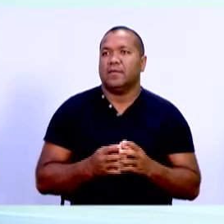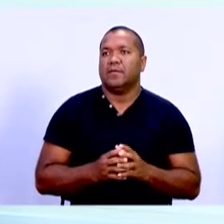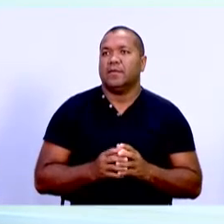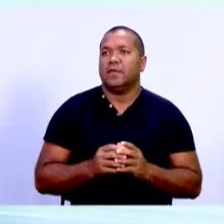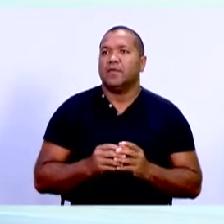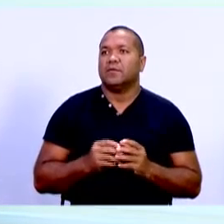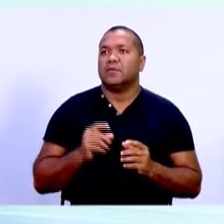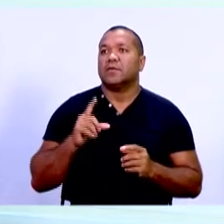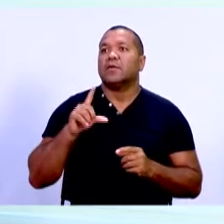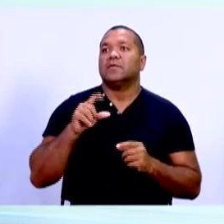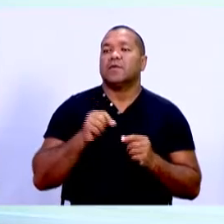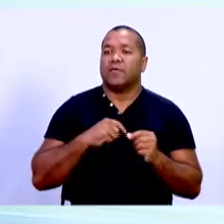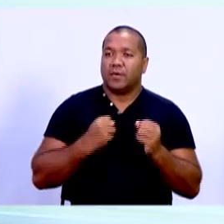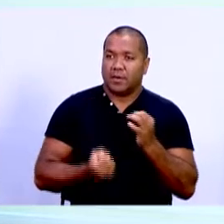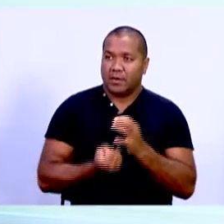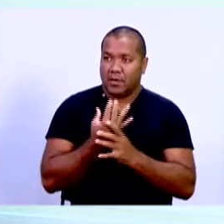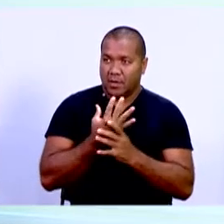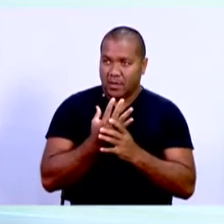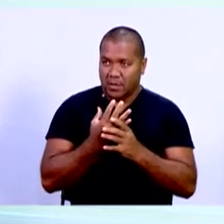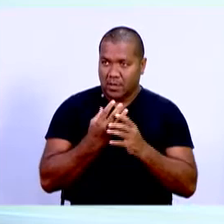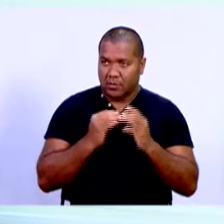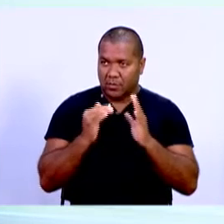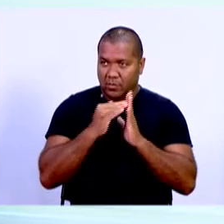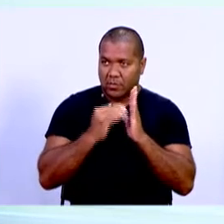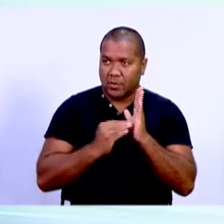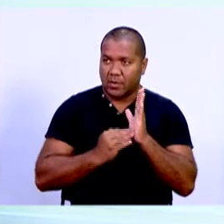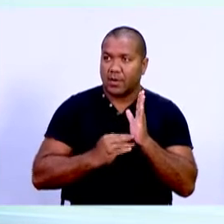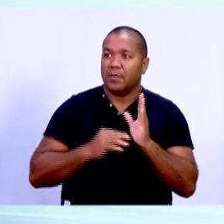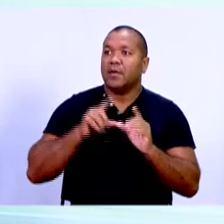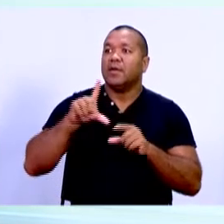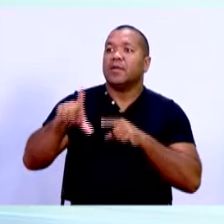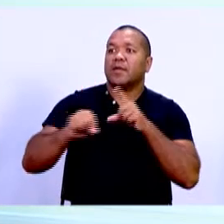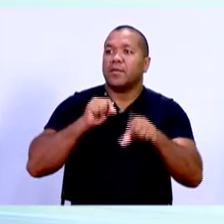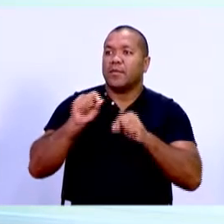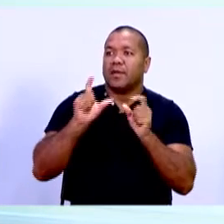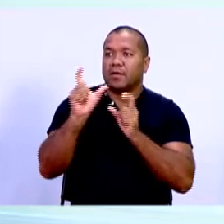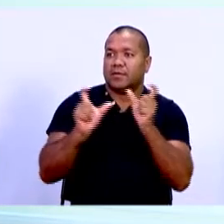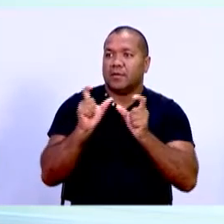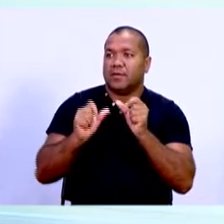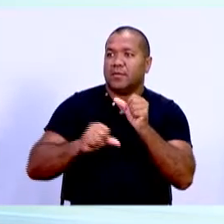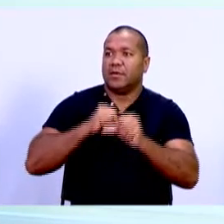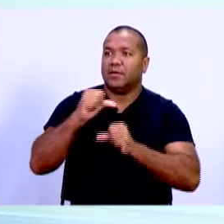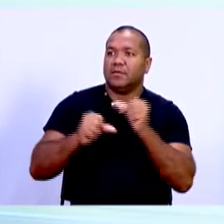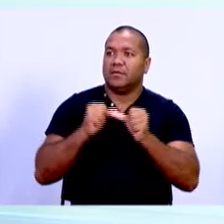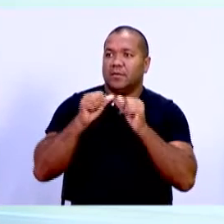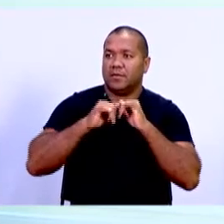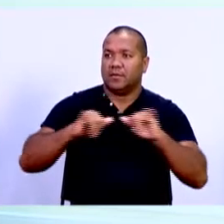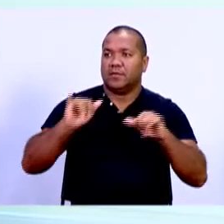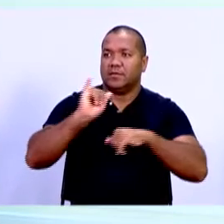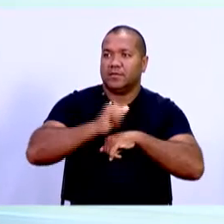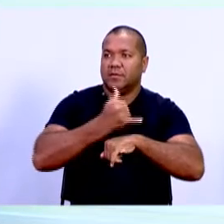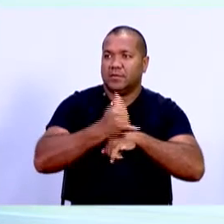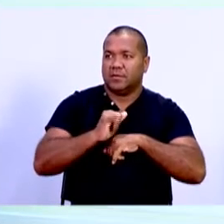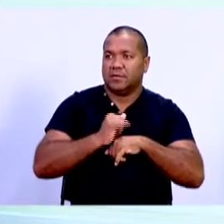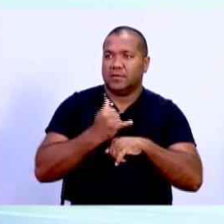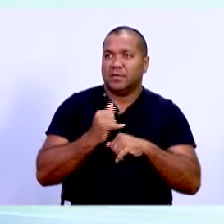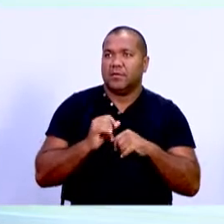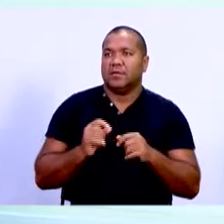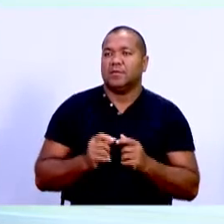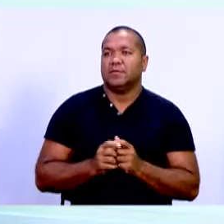isso, coleta os dados dos diferentes sistemas para gerar a informação estratégica. De maneira mais